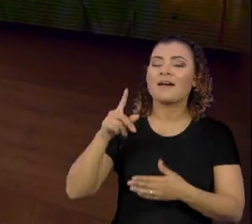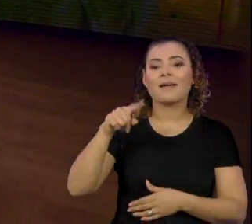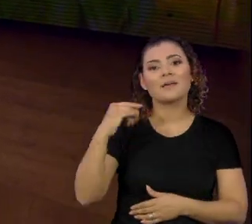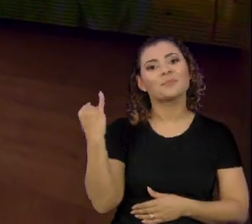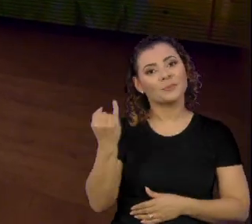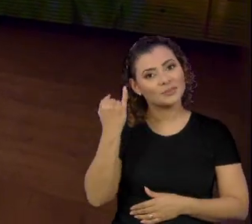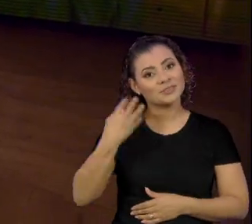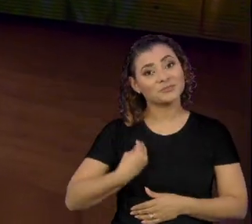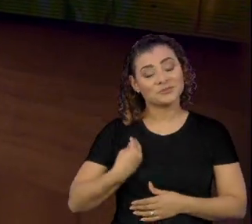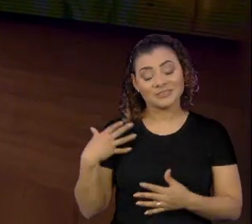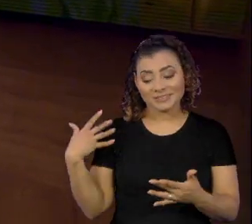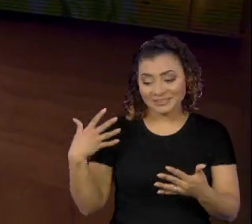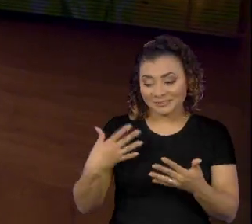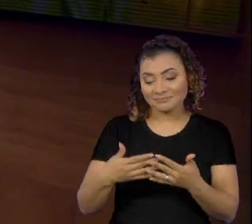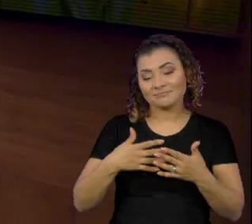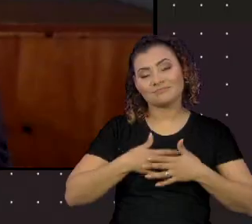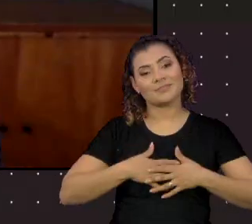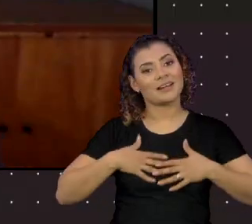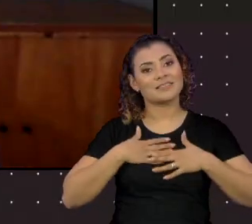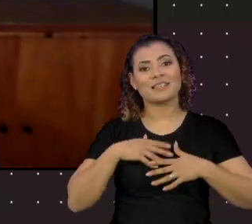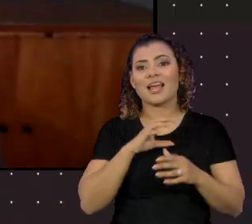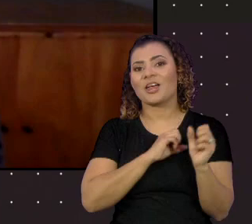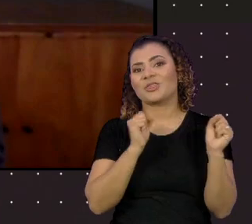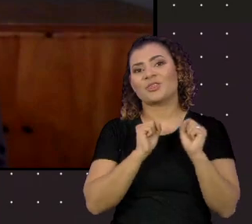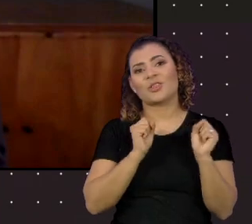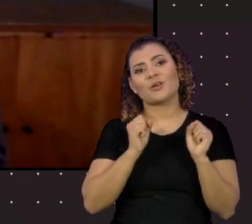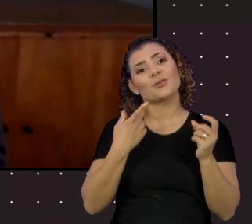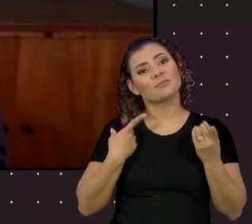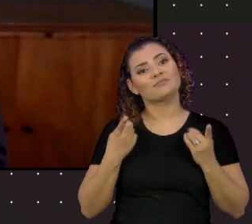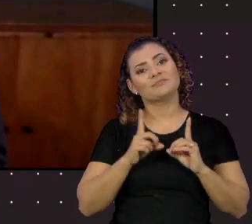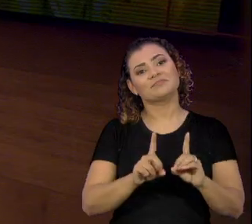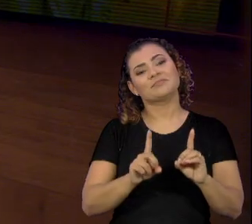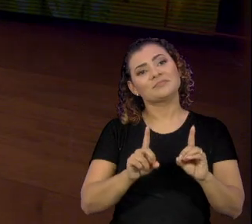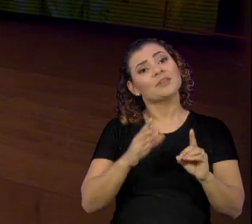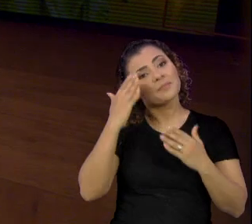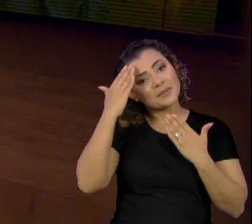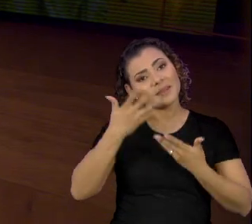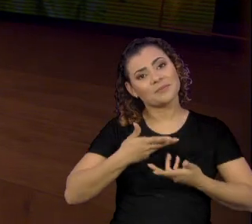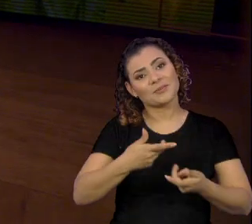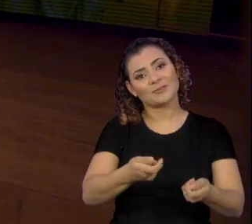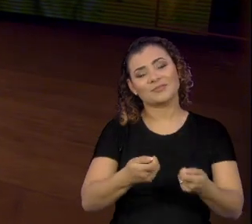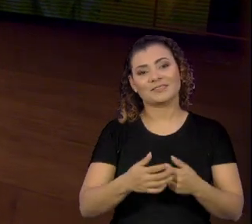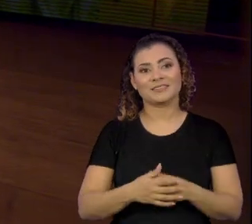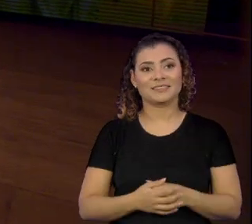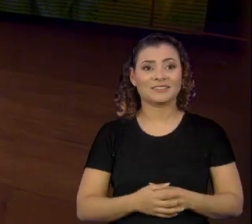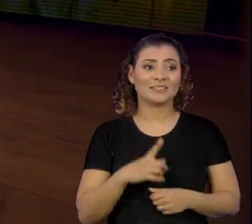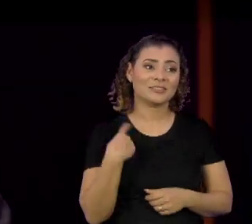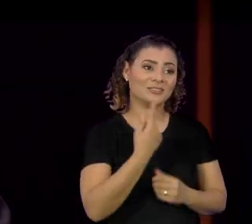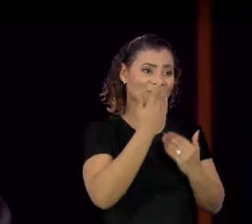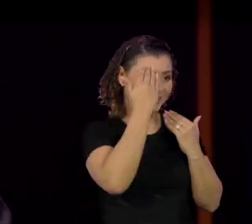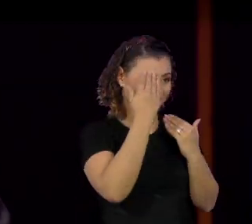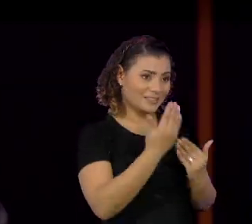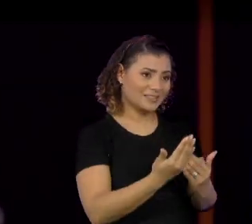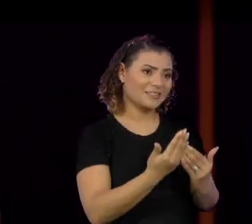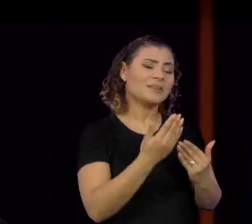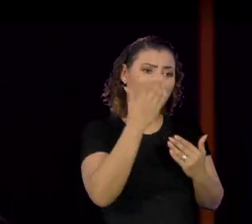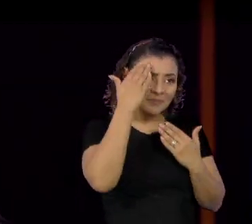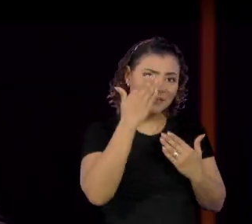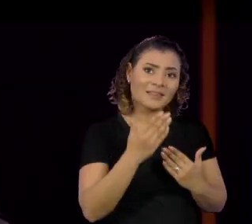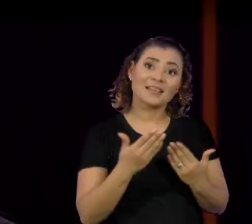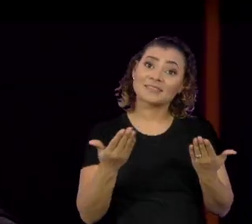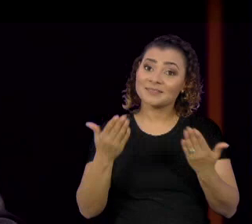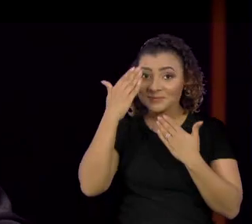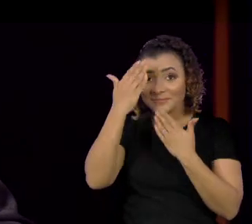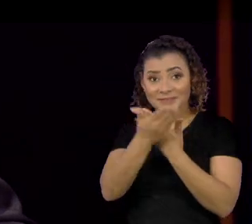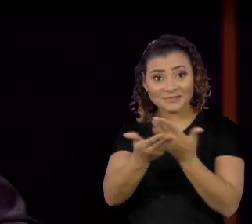importante. E para mim foi um prazer, eu adoro o programa, foi um prazer estar aqui. Muito obrigada pelo convite. Nós é que agradecemos. Obrigado, Débora.